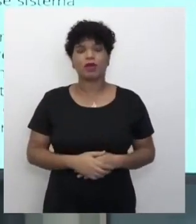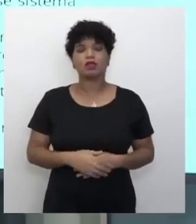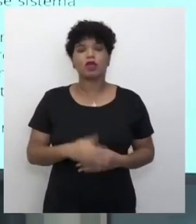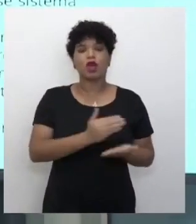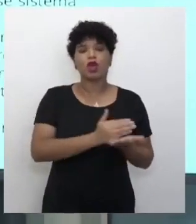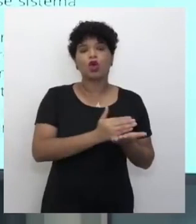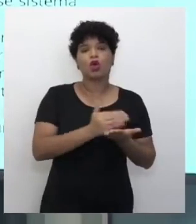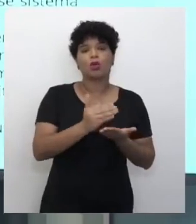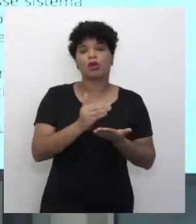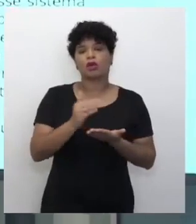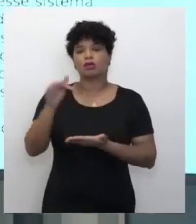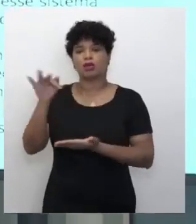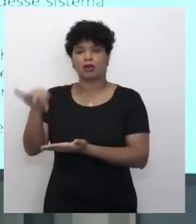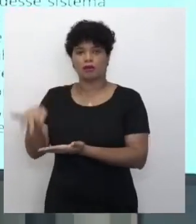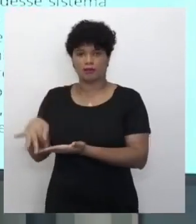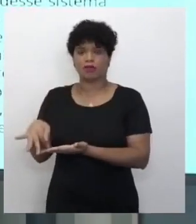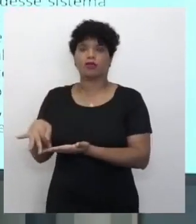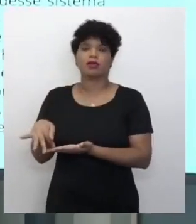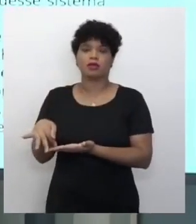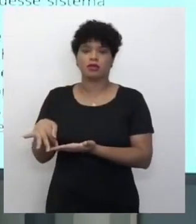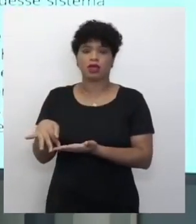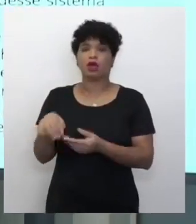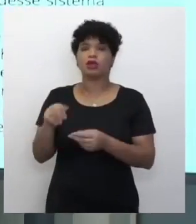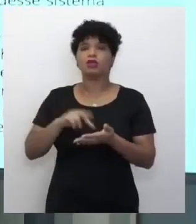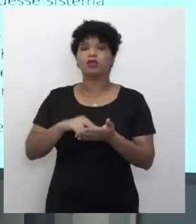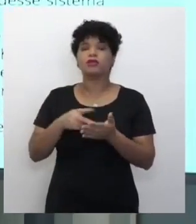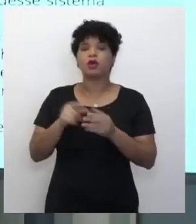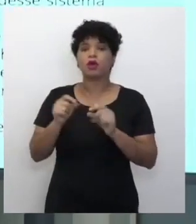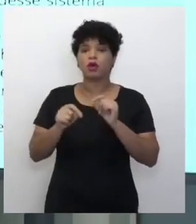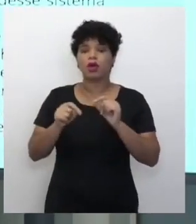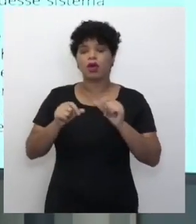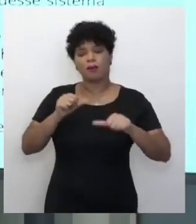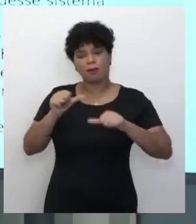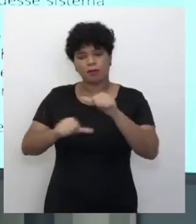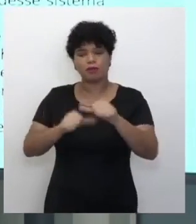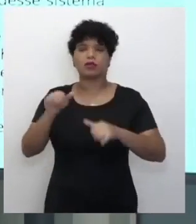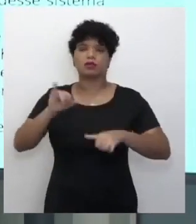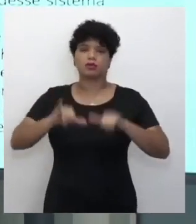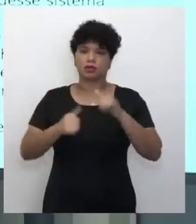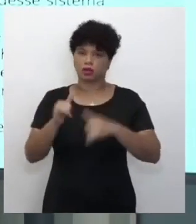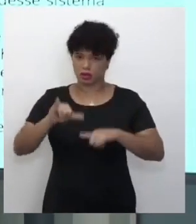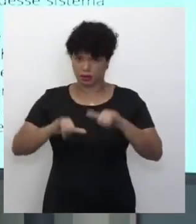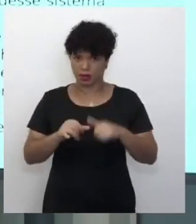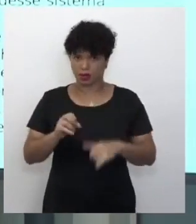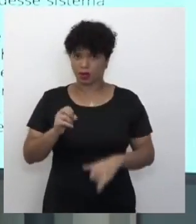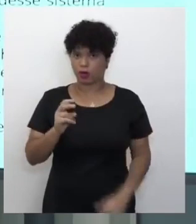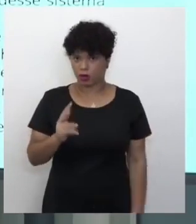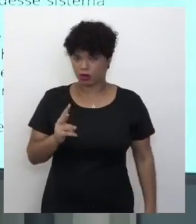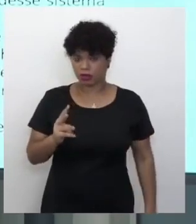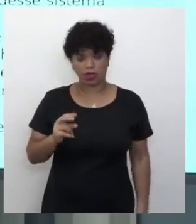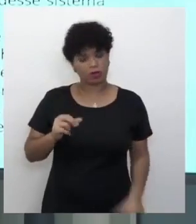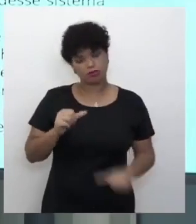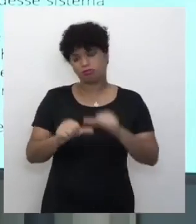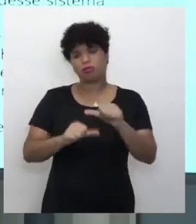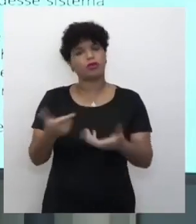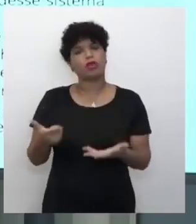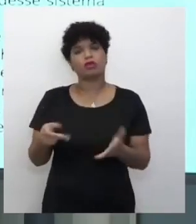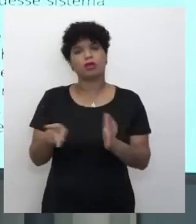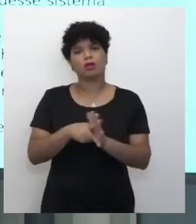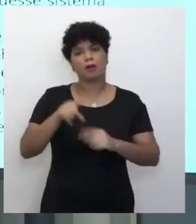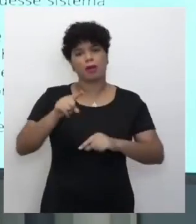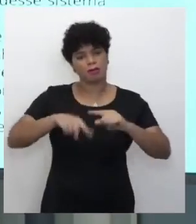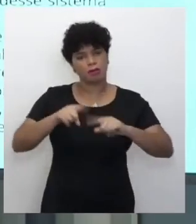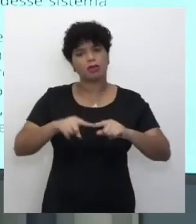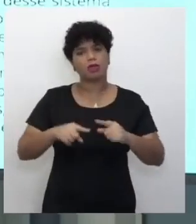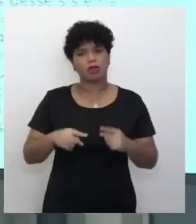o processo final. Portanto, está ocorrendo uma alteração química, certo? Uma transformação da